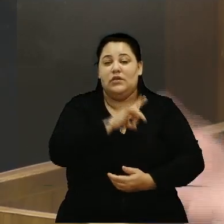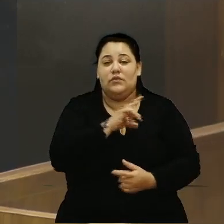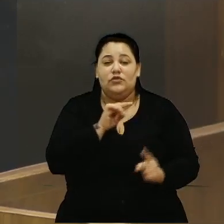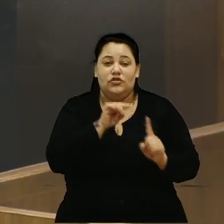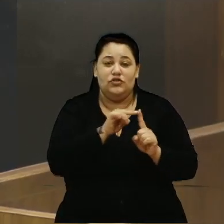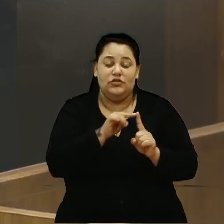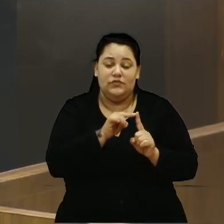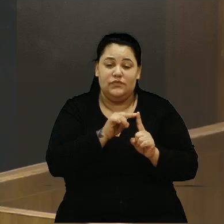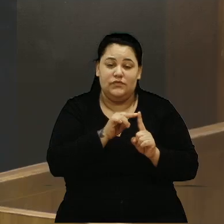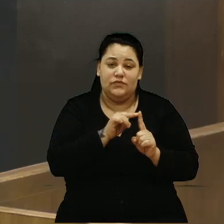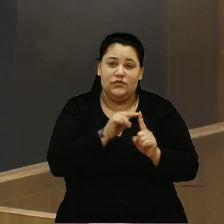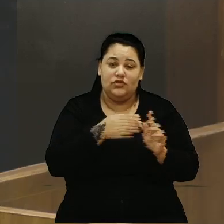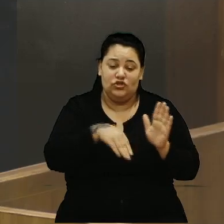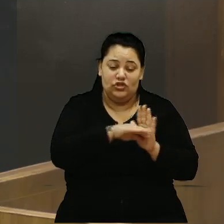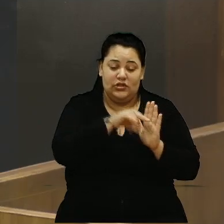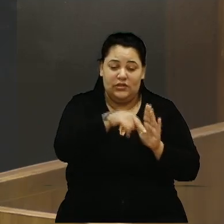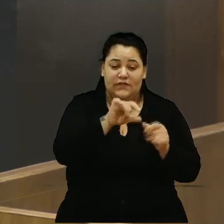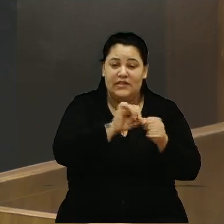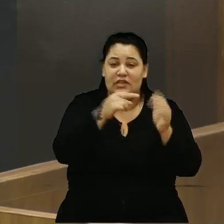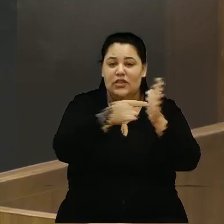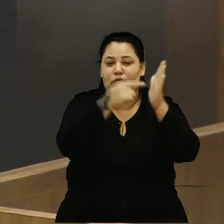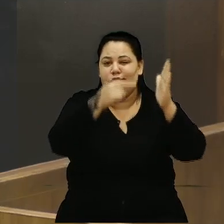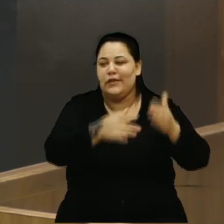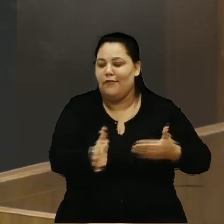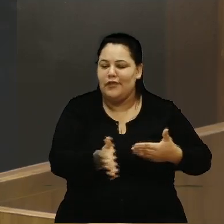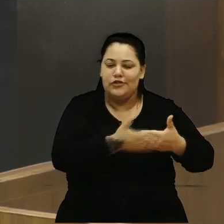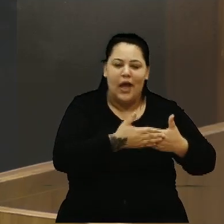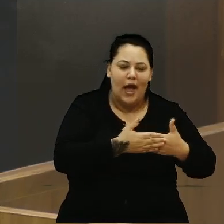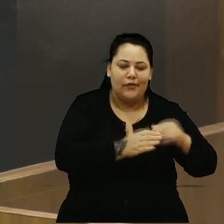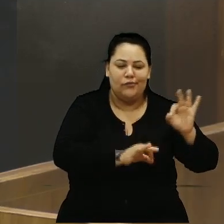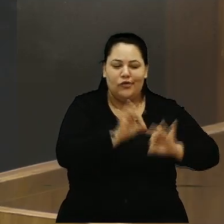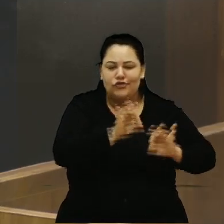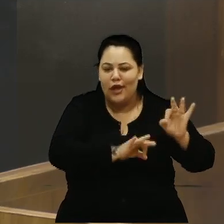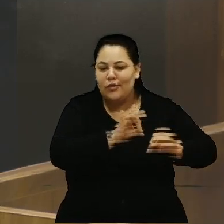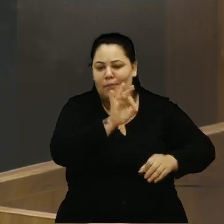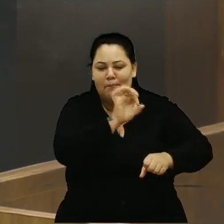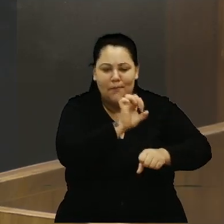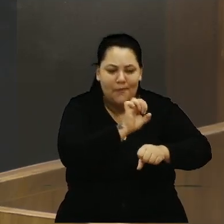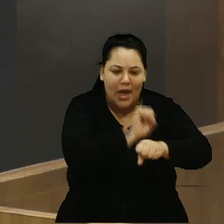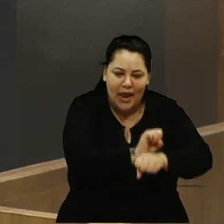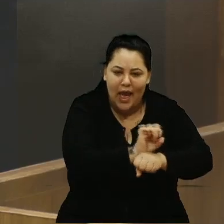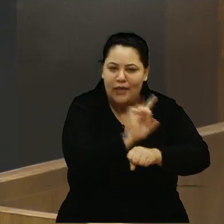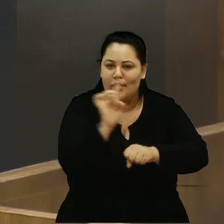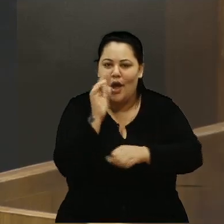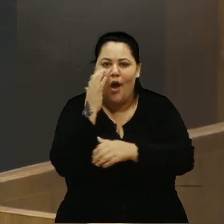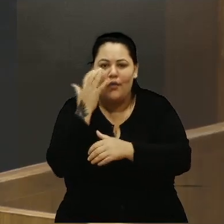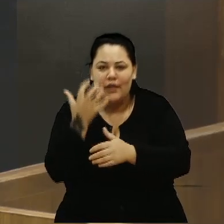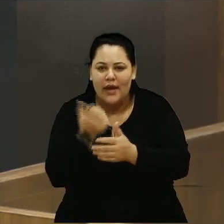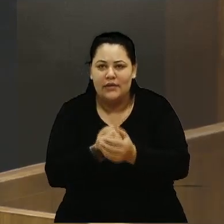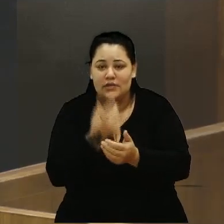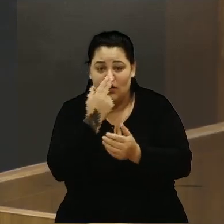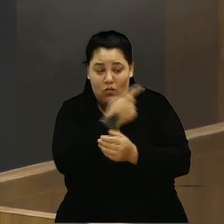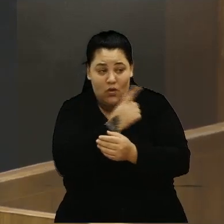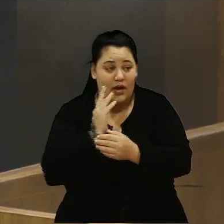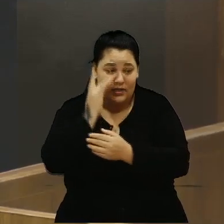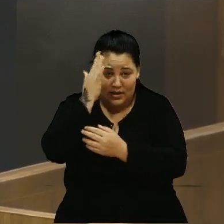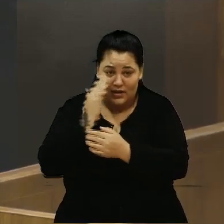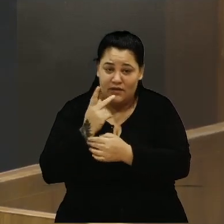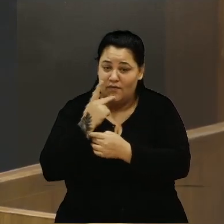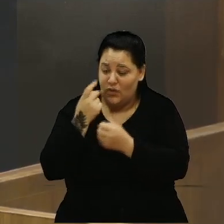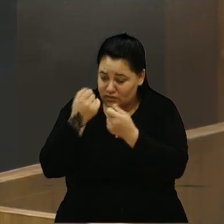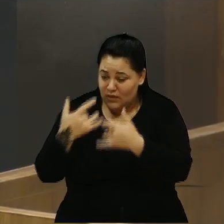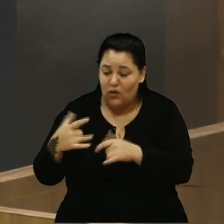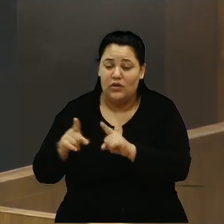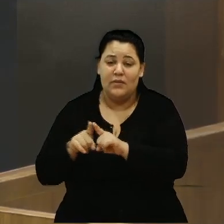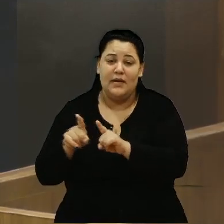fazer denúncias de que está fechado, do que não está acontecendo. O exemplo do que a nossa colega Daiane já falou aqui